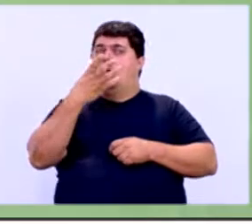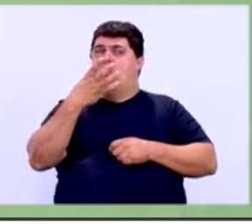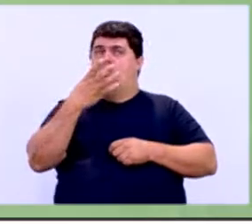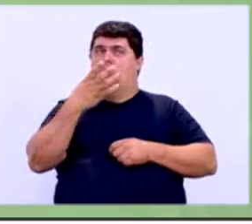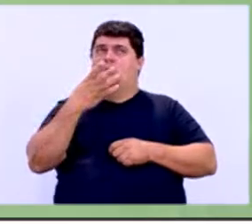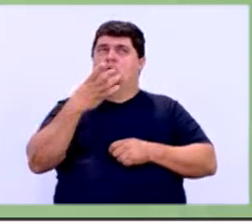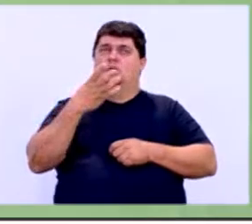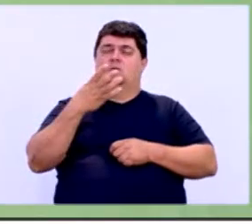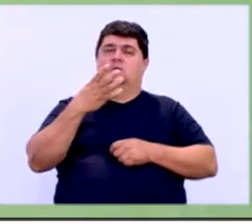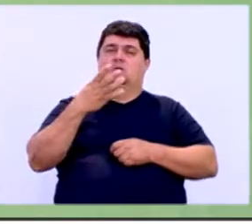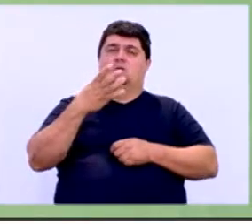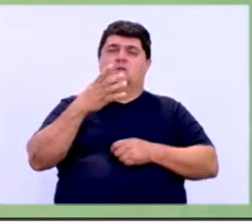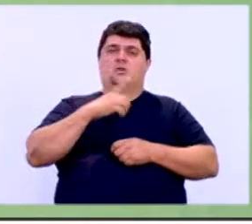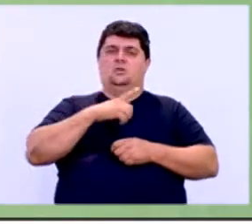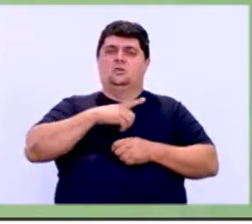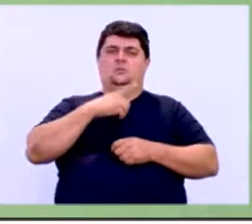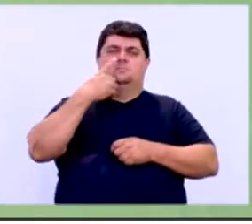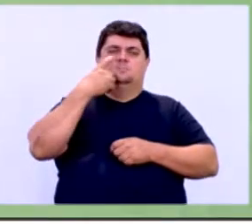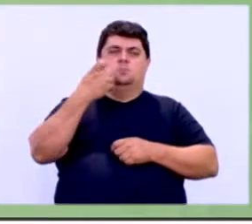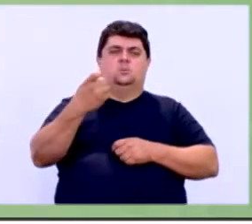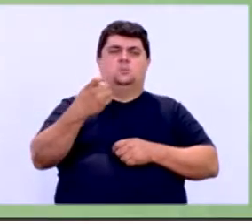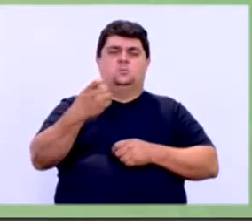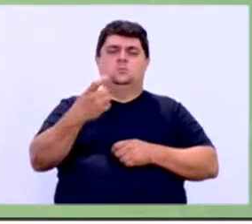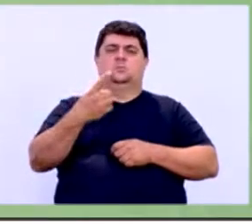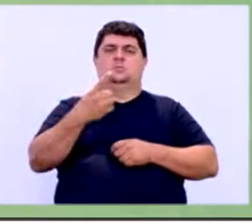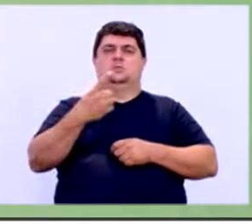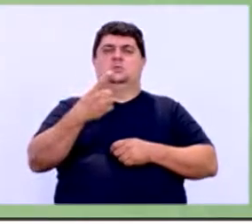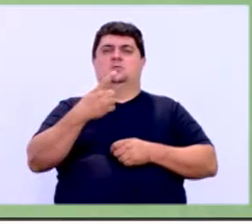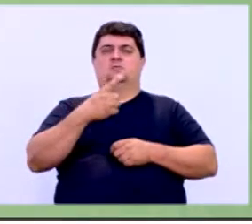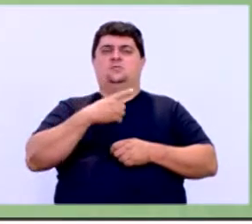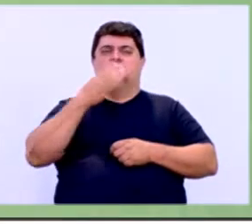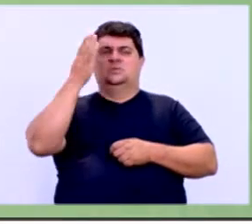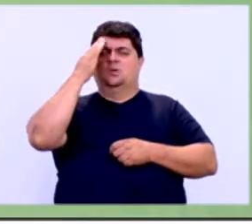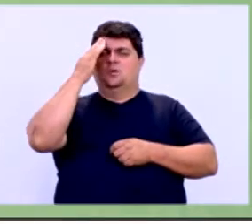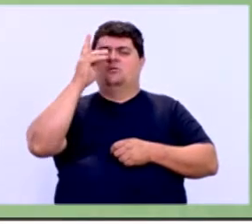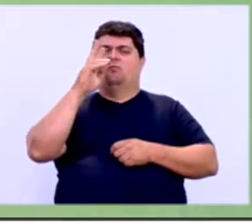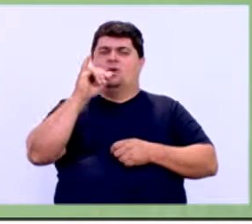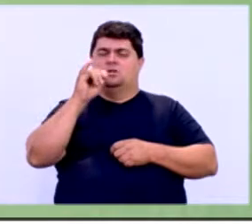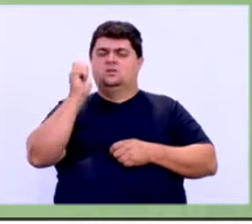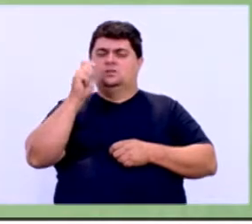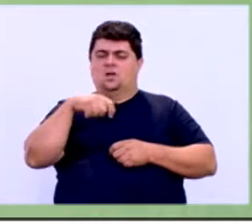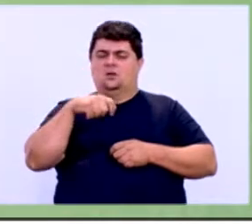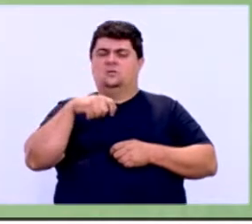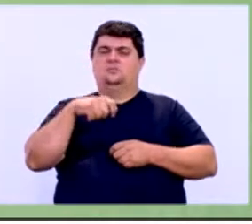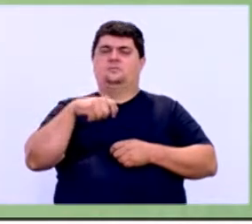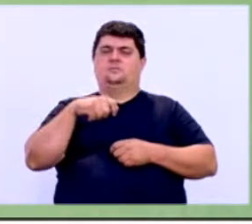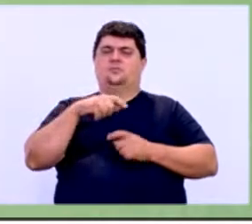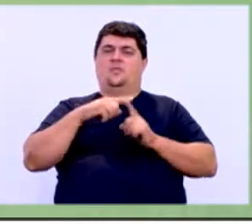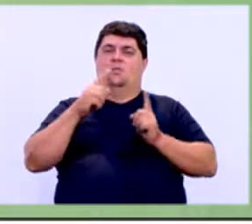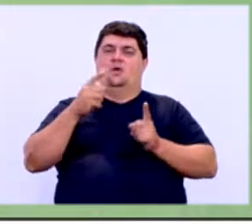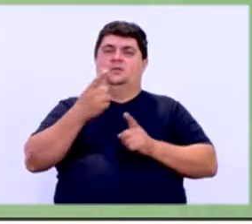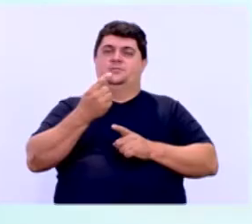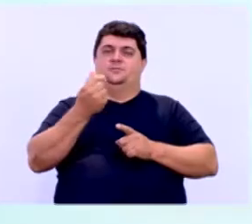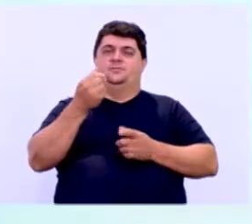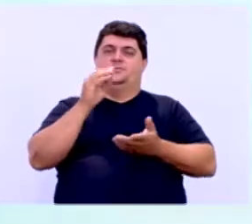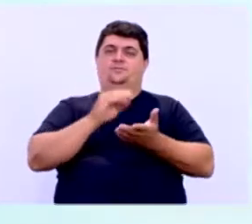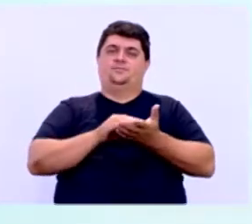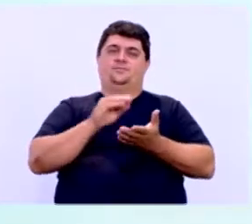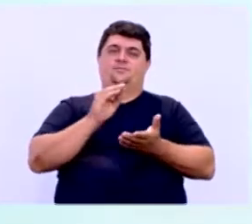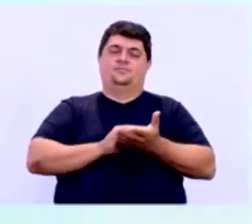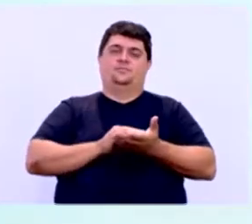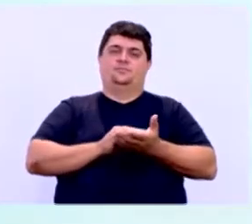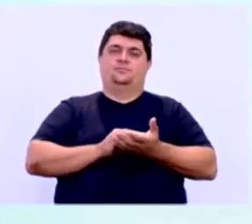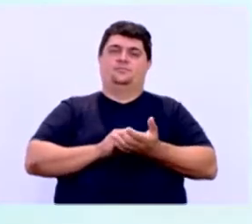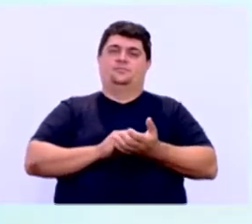uma grande oportunidade, né, mercadológica, e ele vai explorar isso. Só que ele não tem recurso